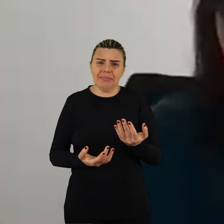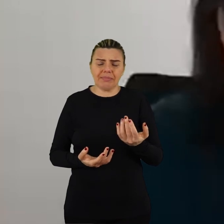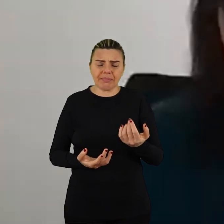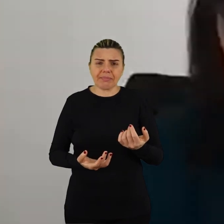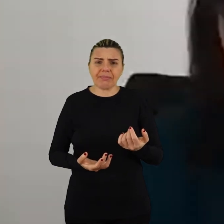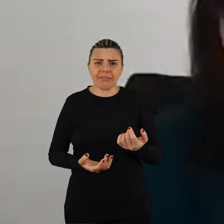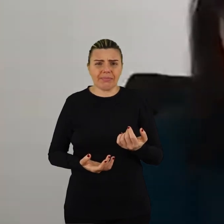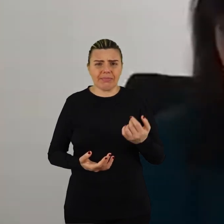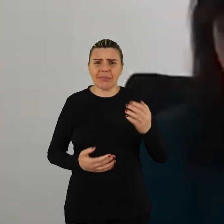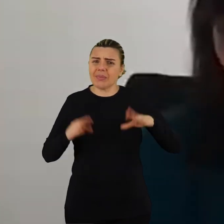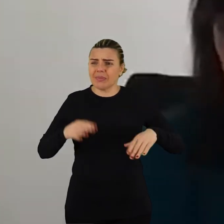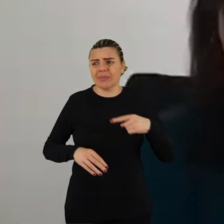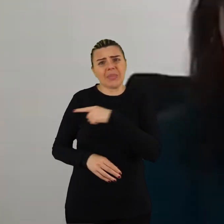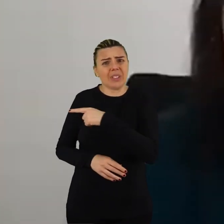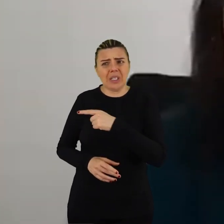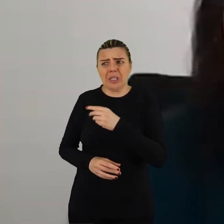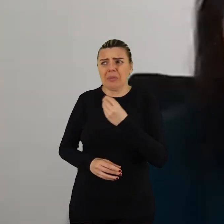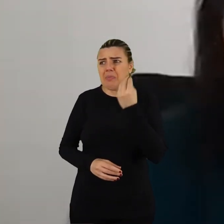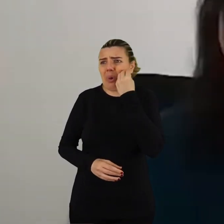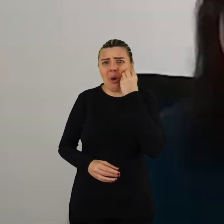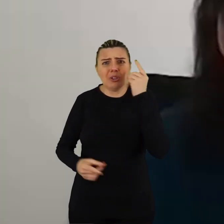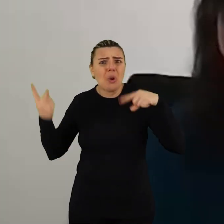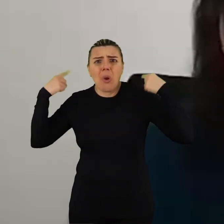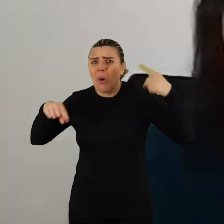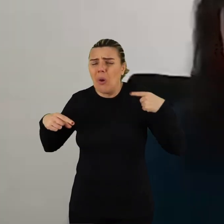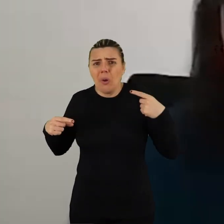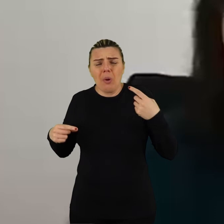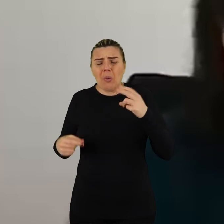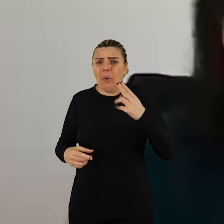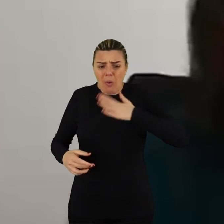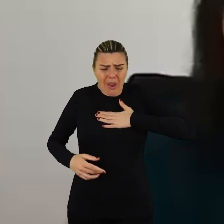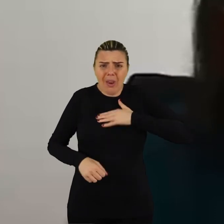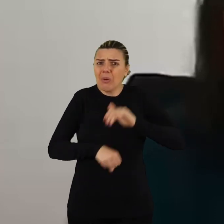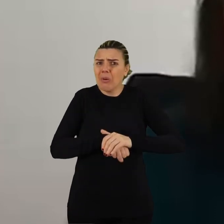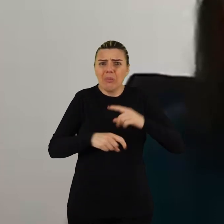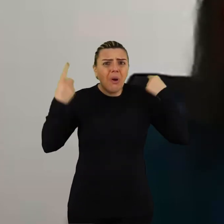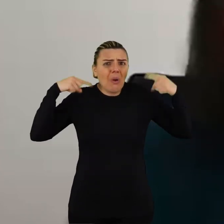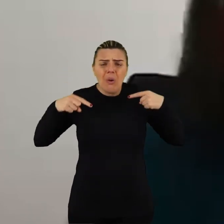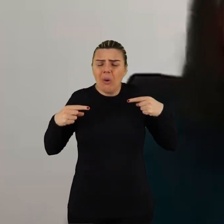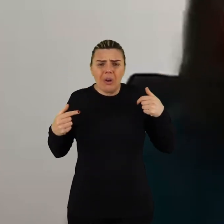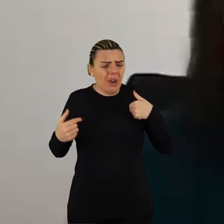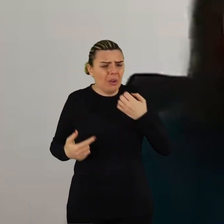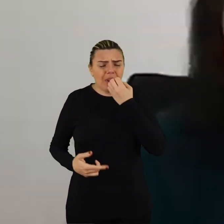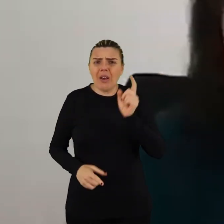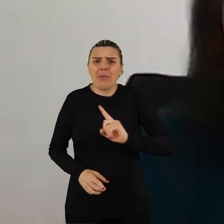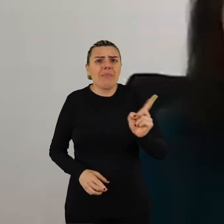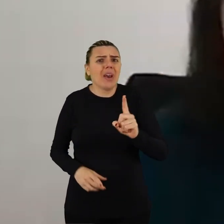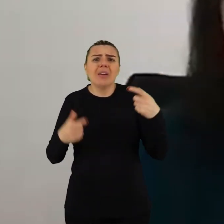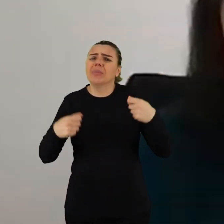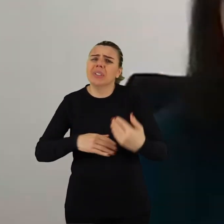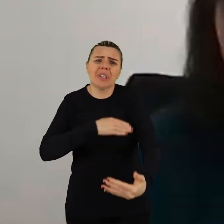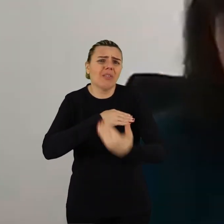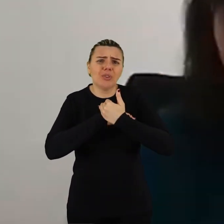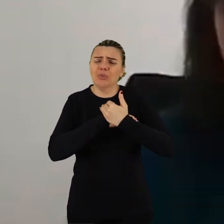que talvez o André tivesse enlouquecido ou era eu, mas eu não estava bem e que eu precisava